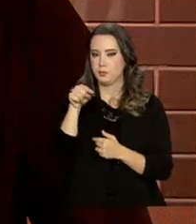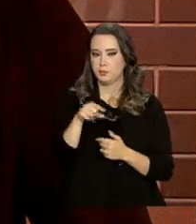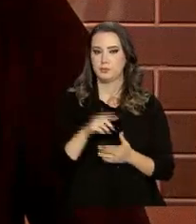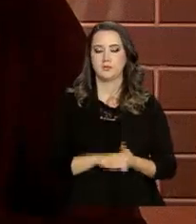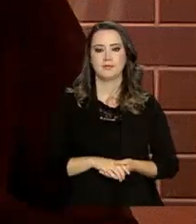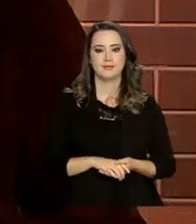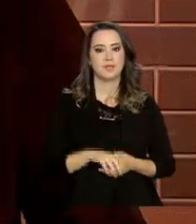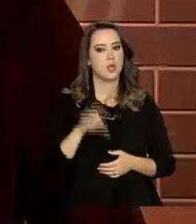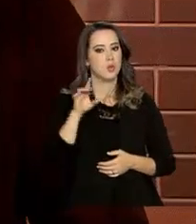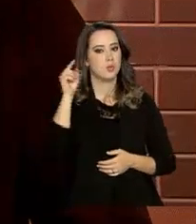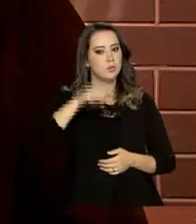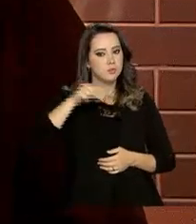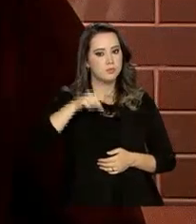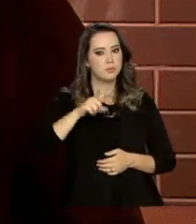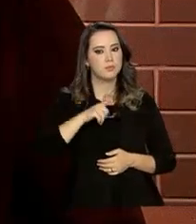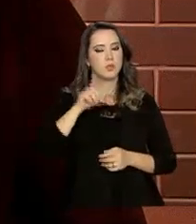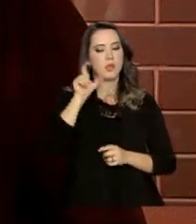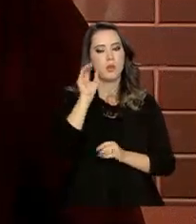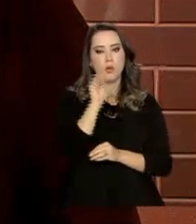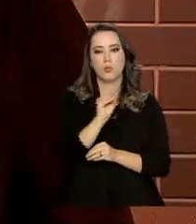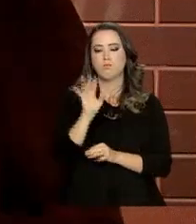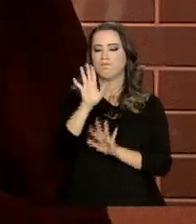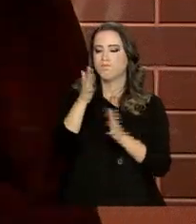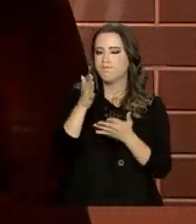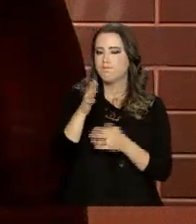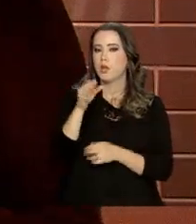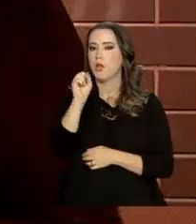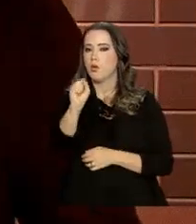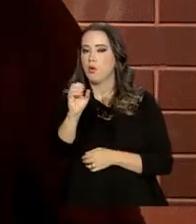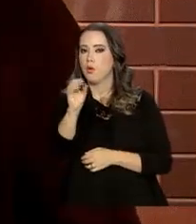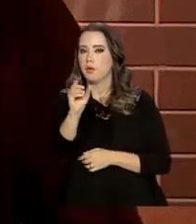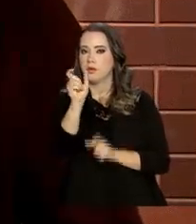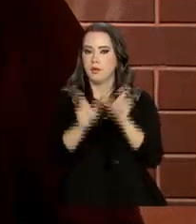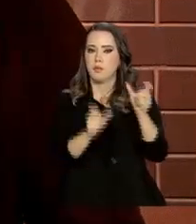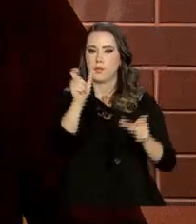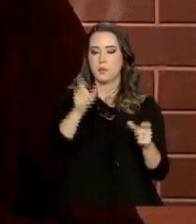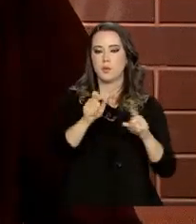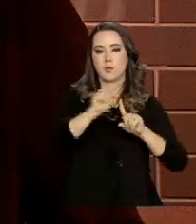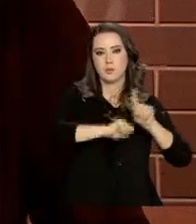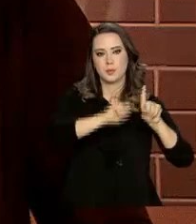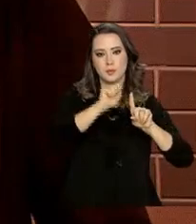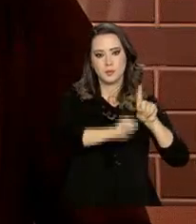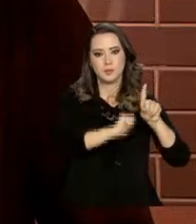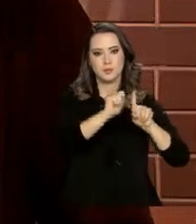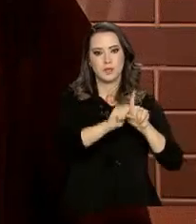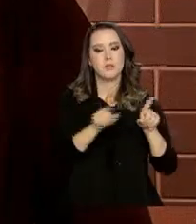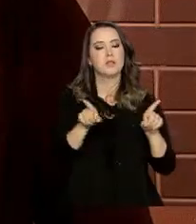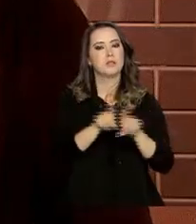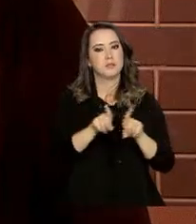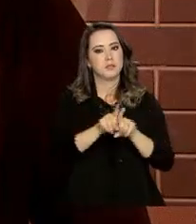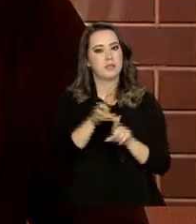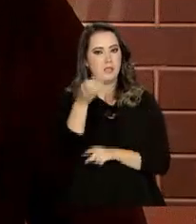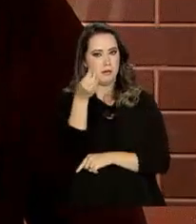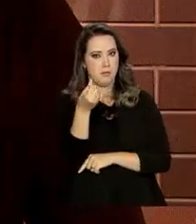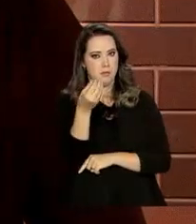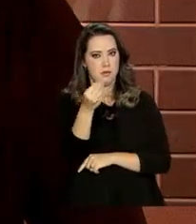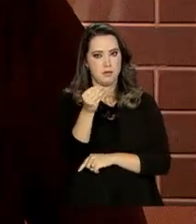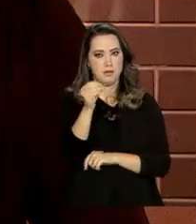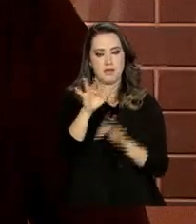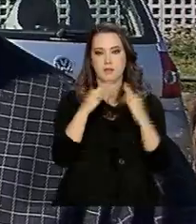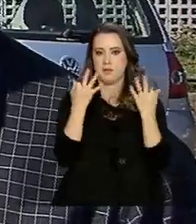estamos só aqui são atendidas uma média de 80 pessoas por mês além de 60 famílias em